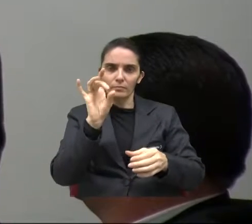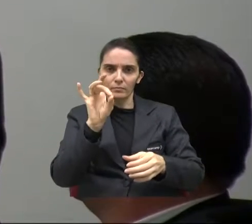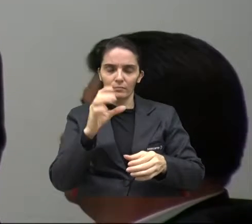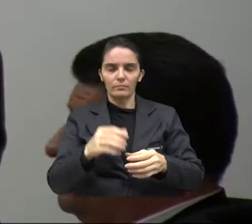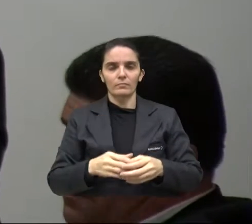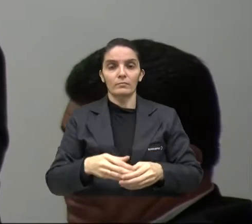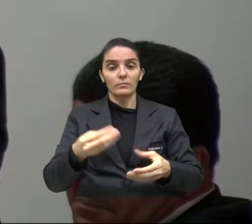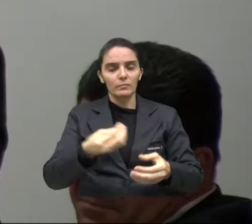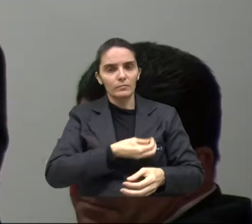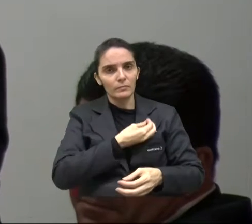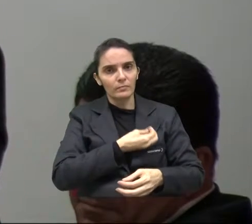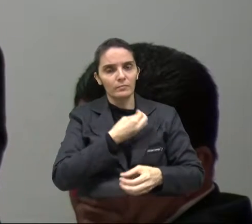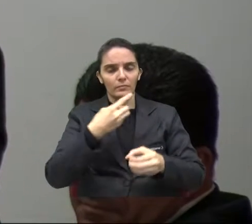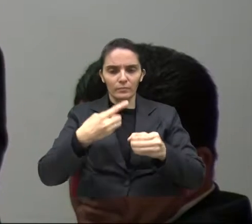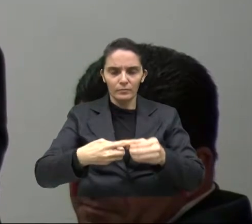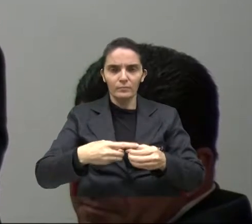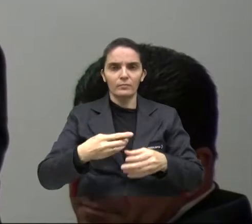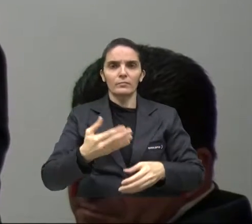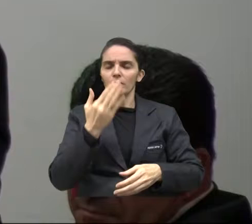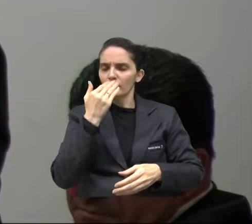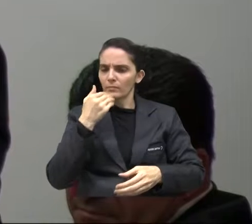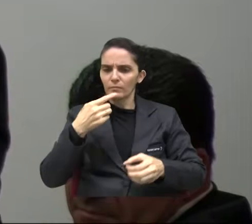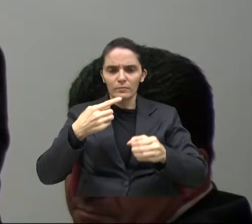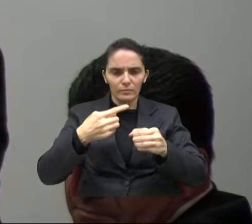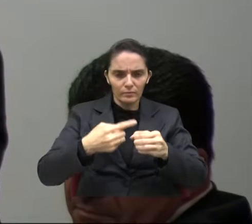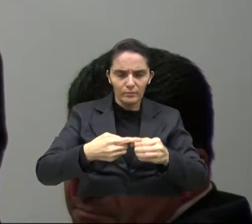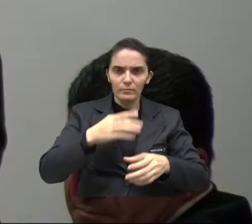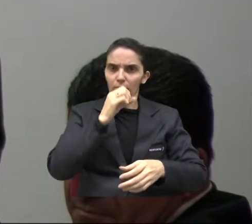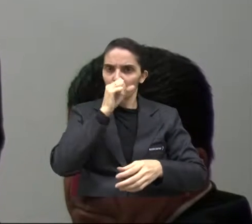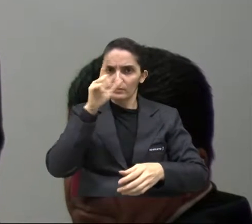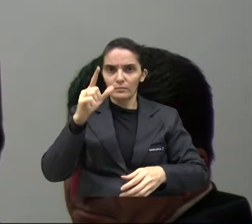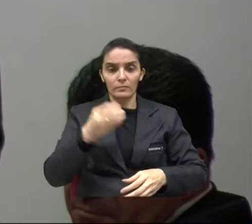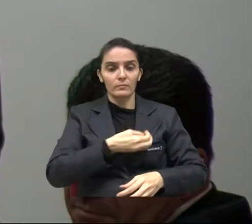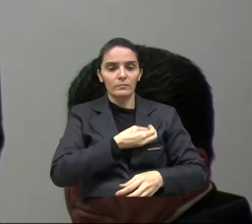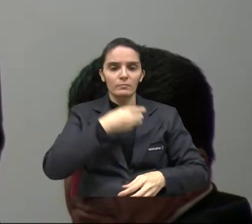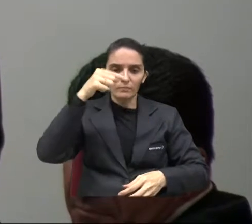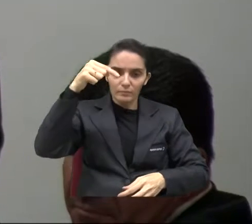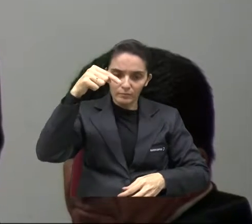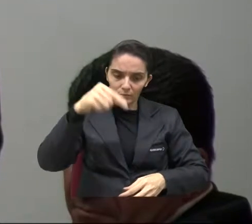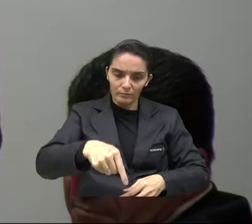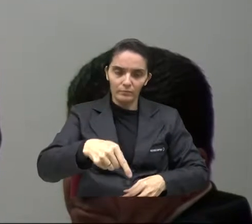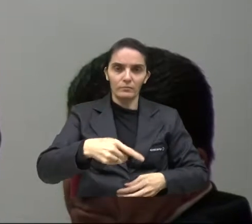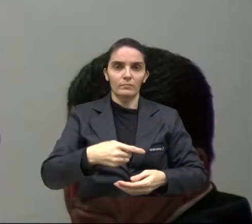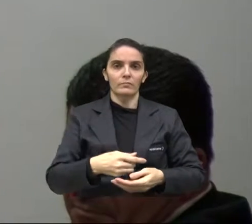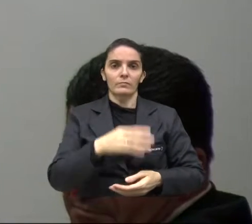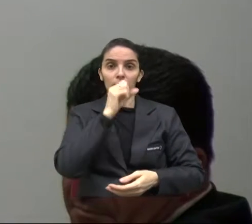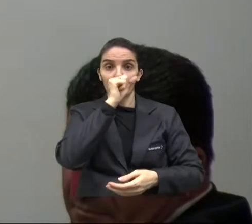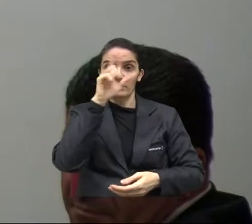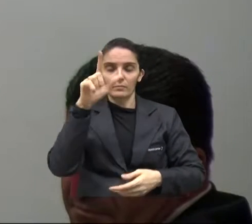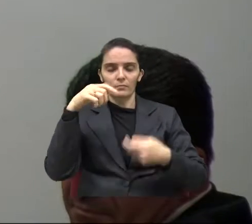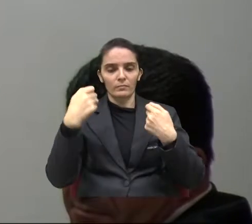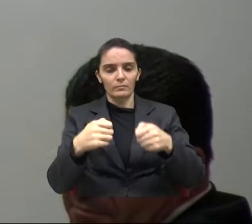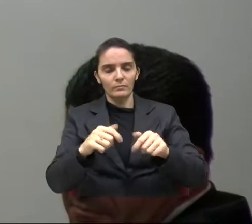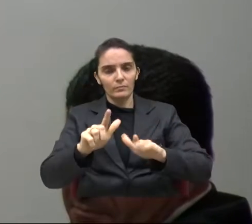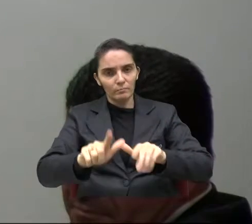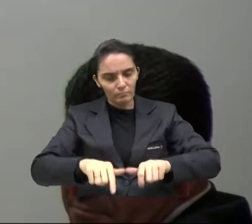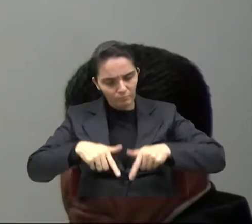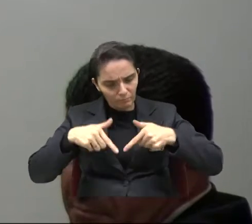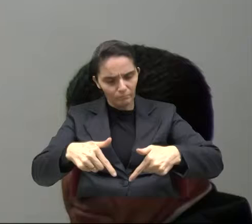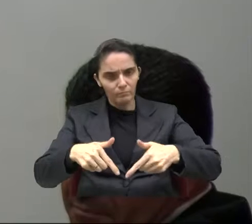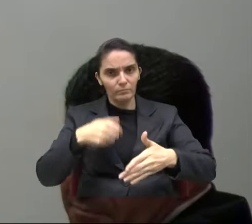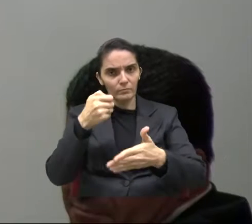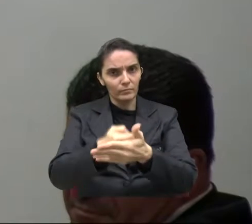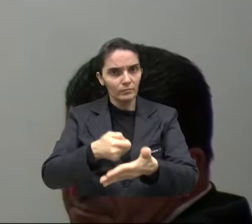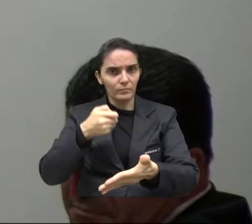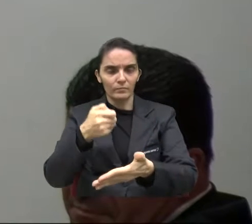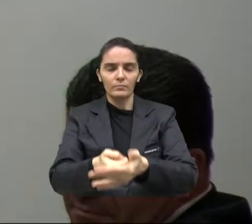dessa cidade e nós trabalhamos aqui, a nossa família, a nossa vida é aqui. Vamos lutar pela nossa cidade,